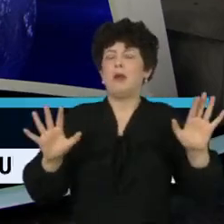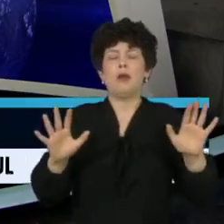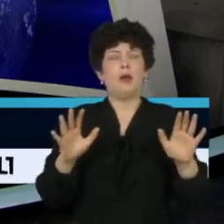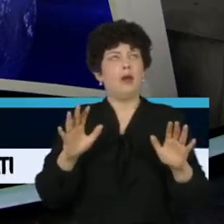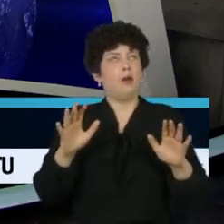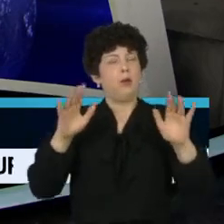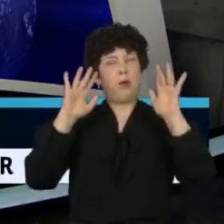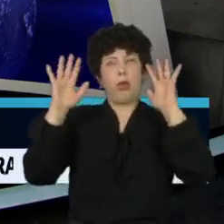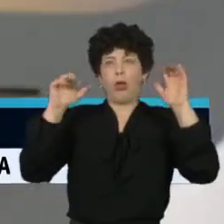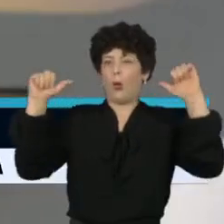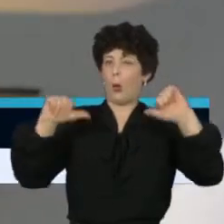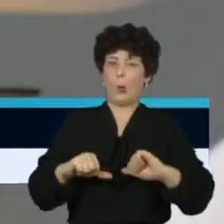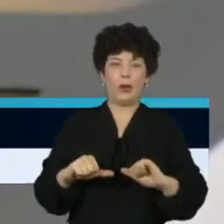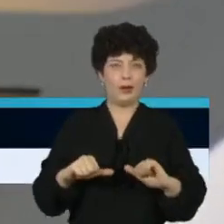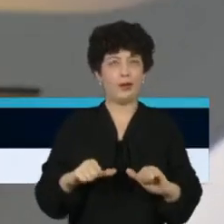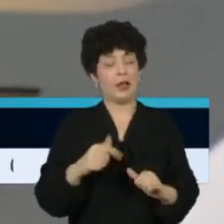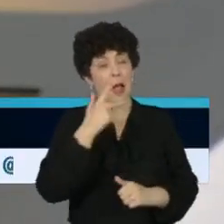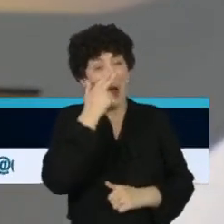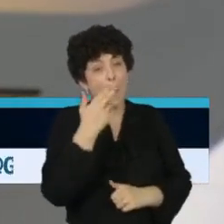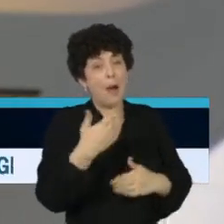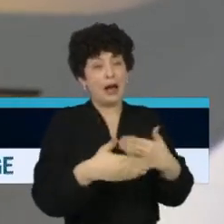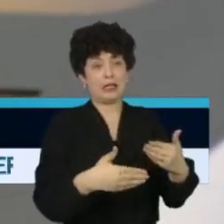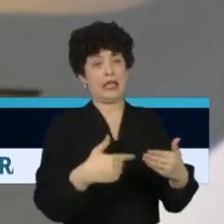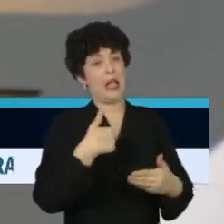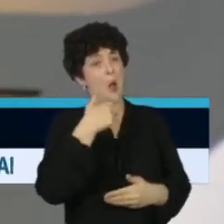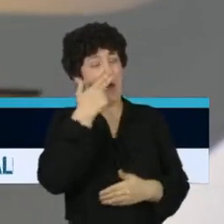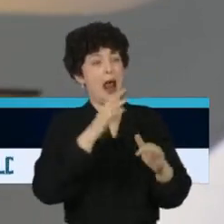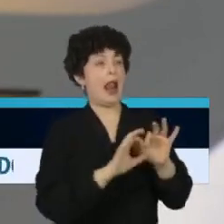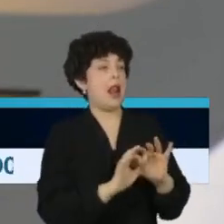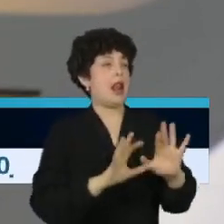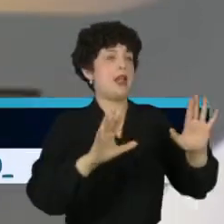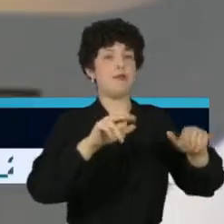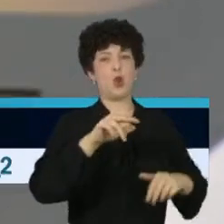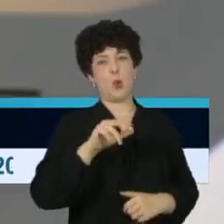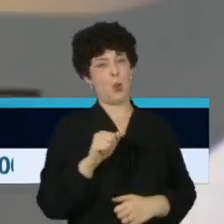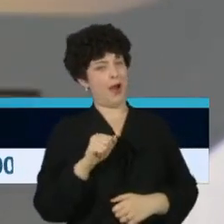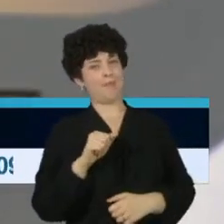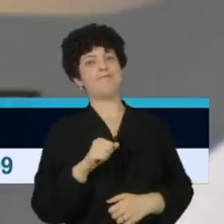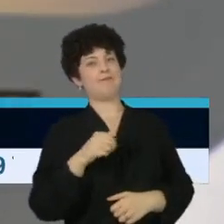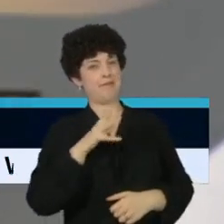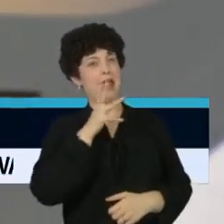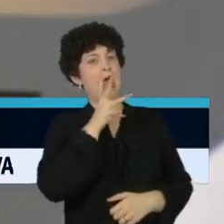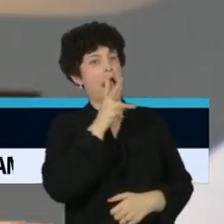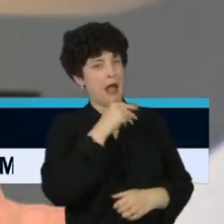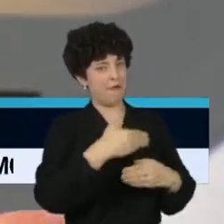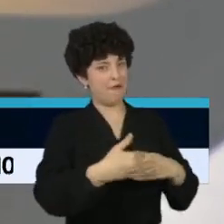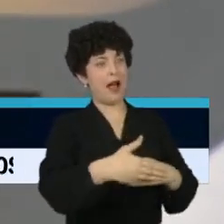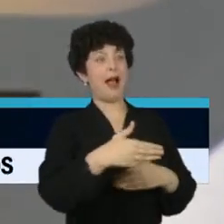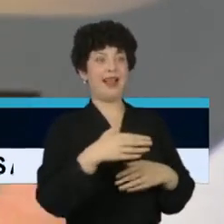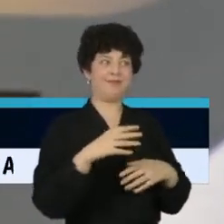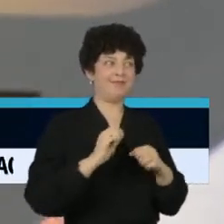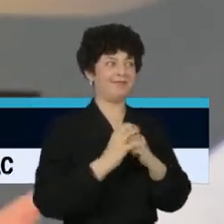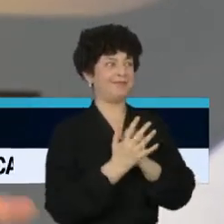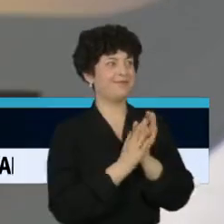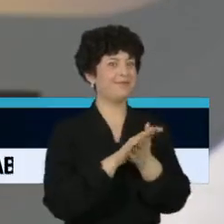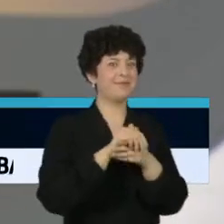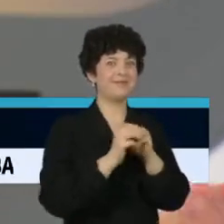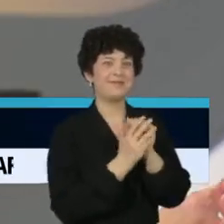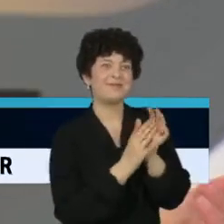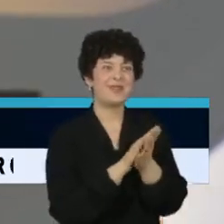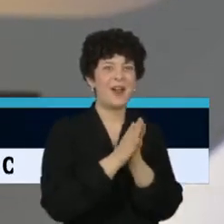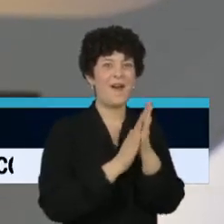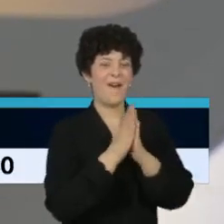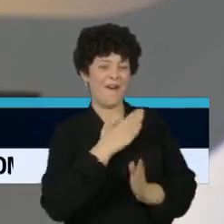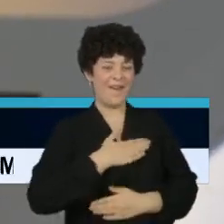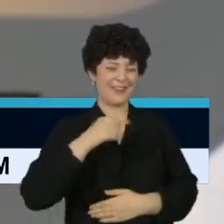pesadelo, né, doutora Razana? Eu acho que a gente sabe que a gente não vai se livrar desse pesadelo tão cedo. O vírus, ele gostou daqui, a gente cansou dele, ele